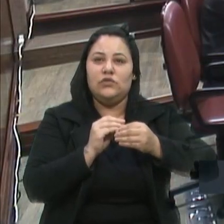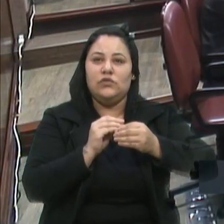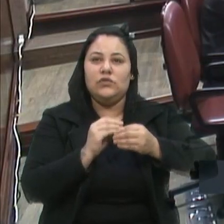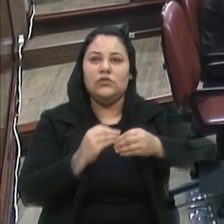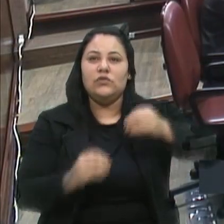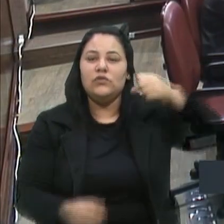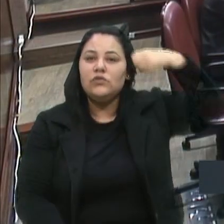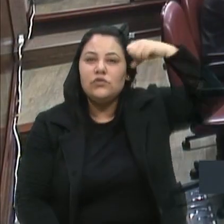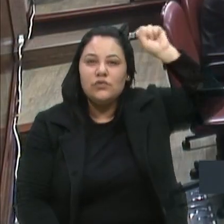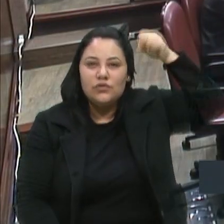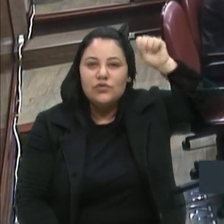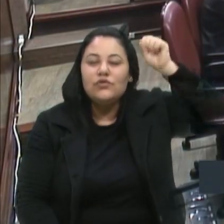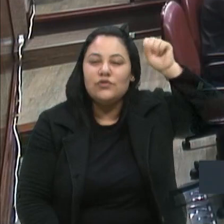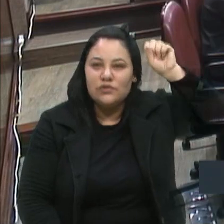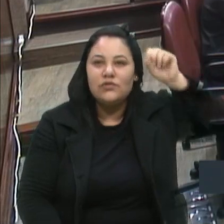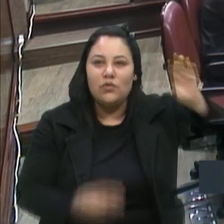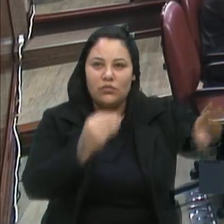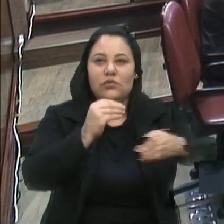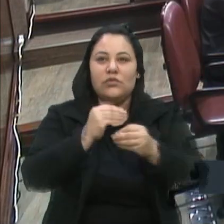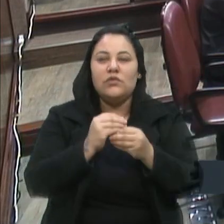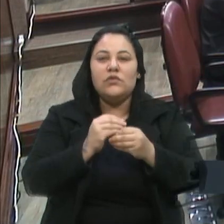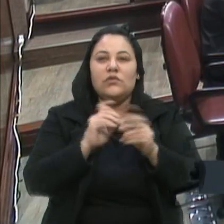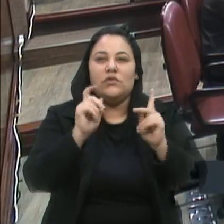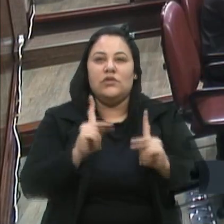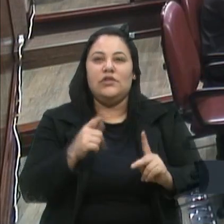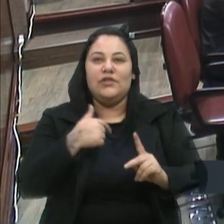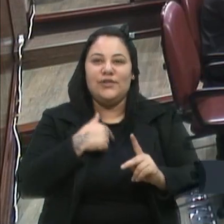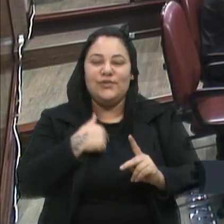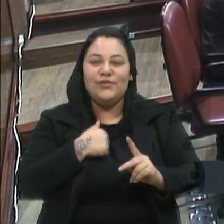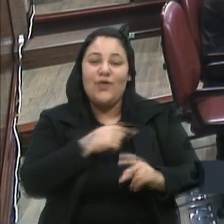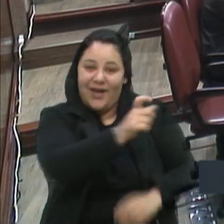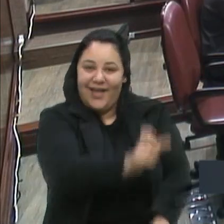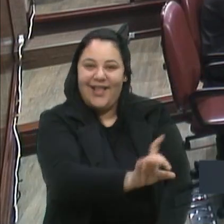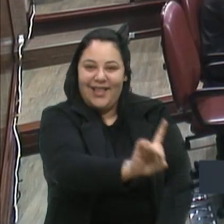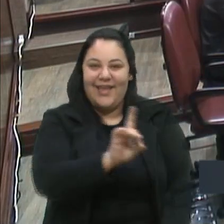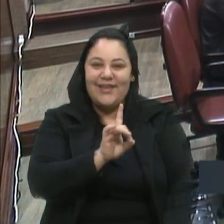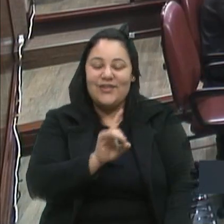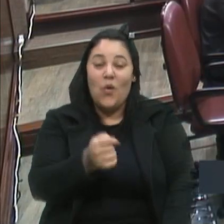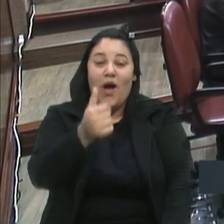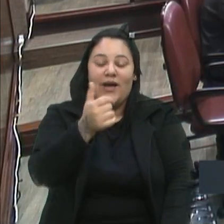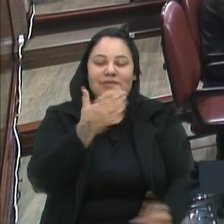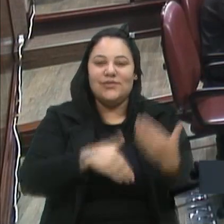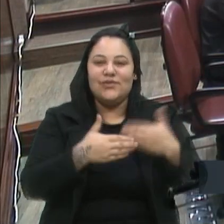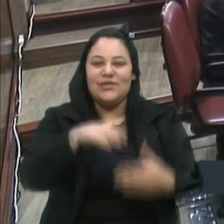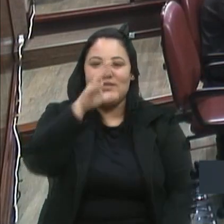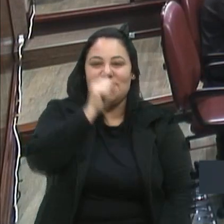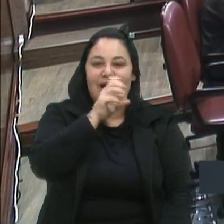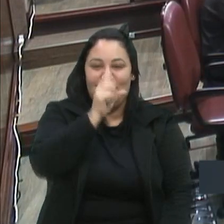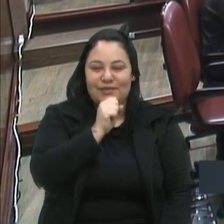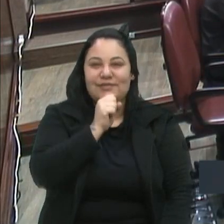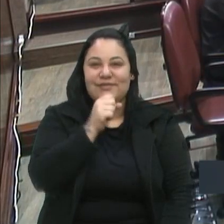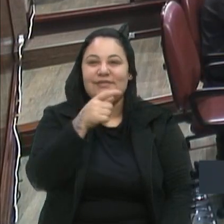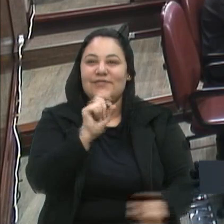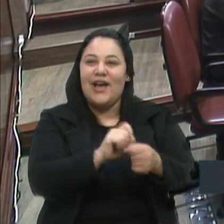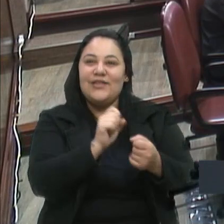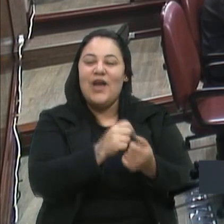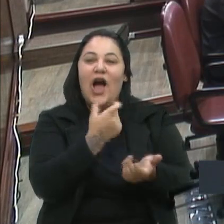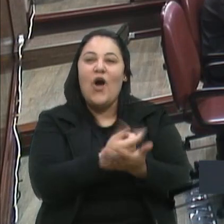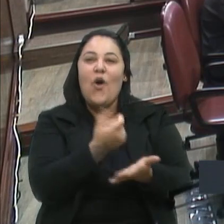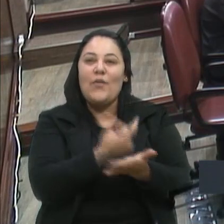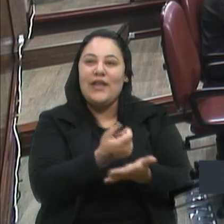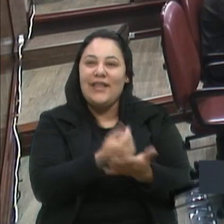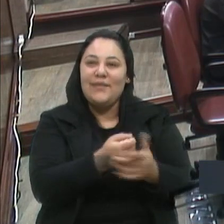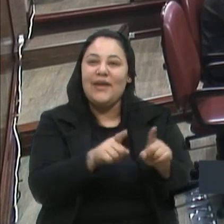da Cefran e vivo lá quase todo sábado, fazendo minhas comprinhas, né? Porque eles trabalham com embalagem, eu uso muito